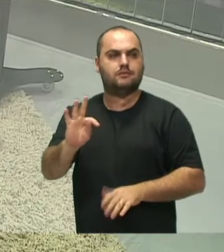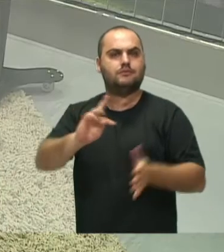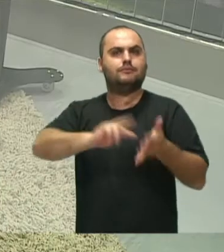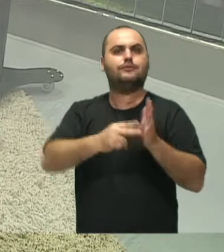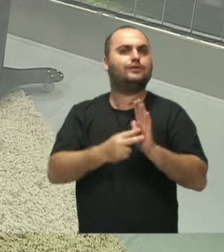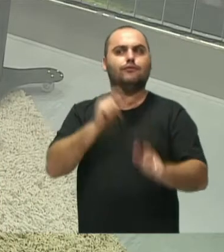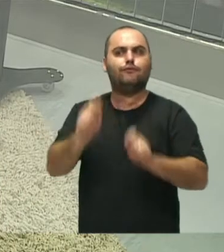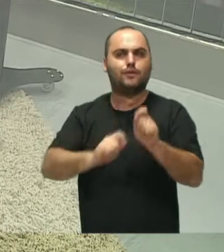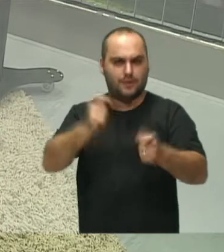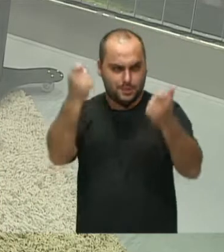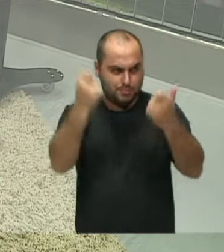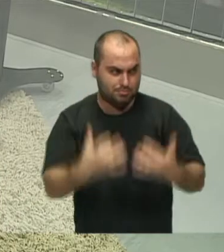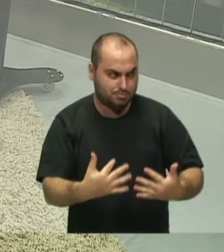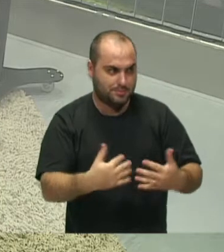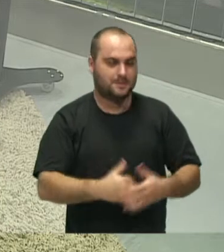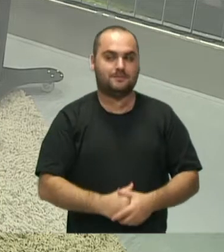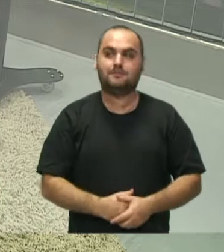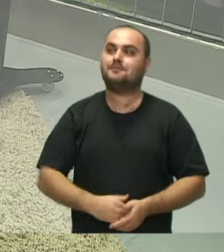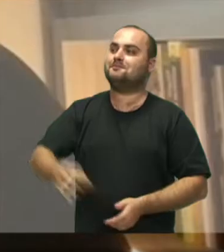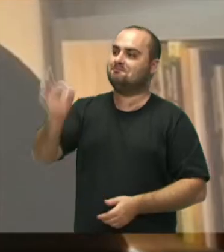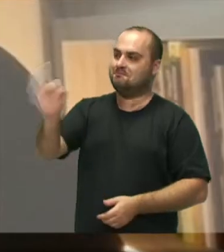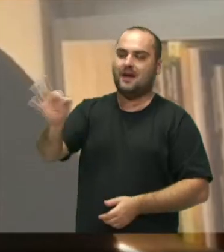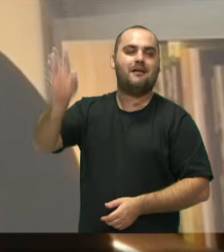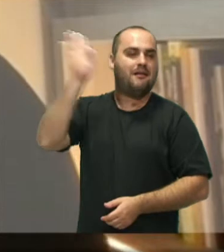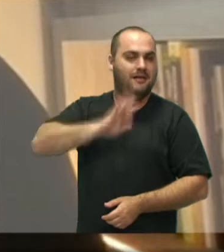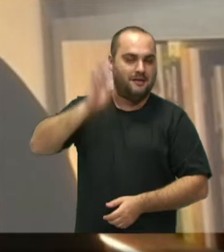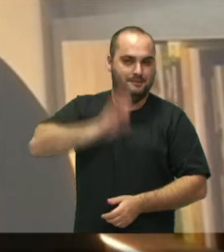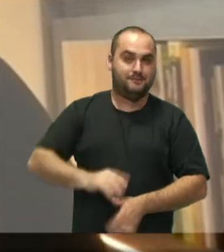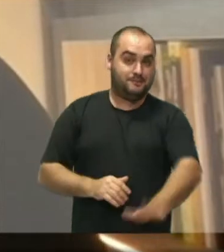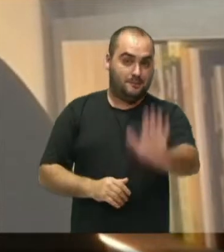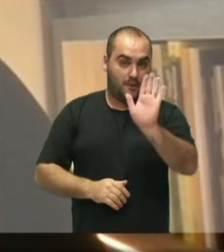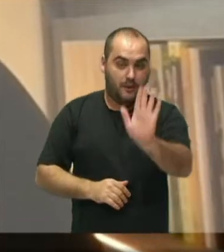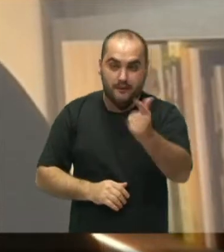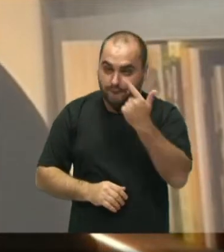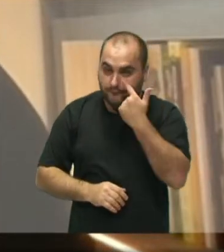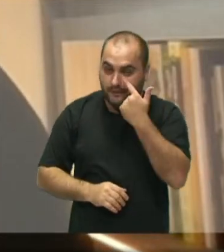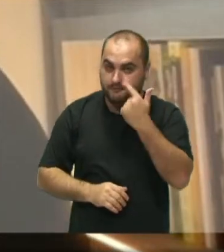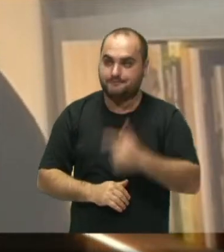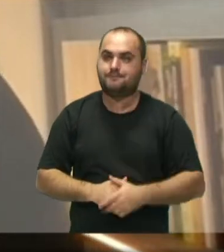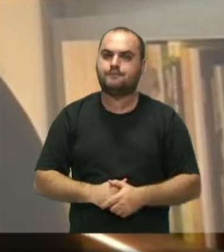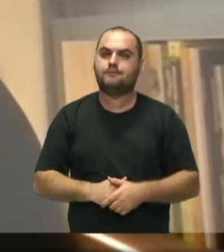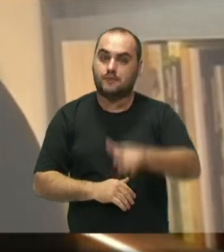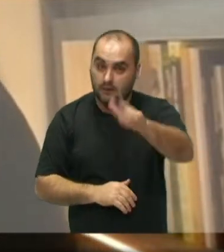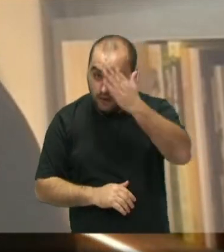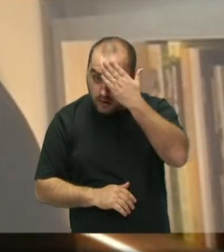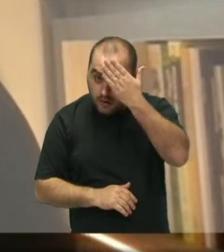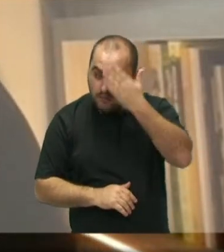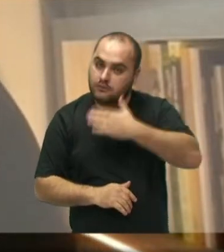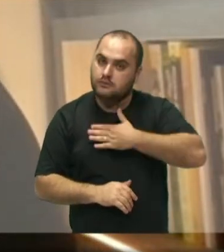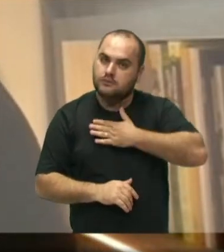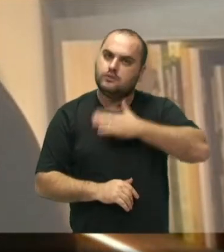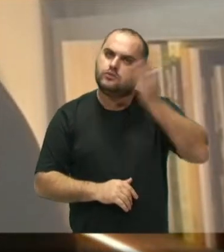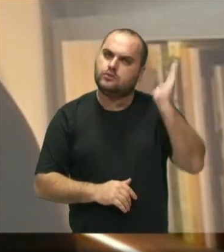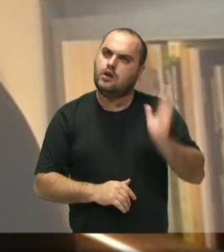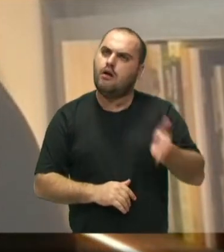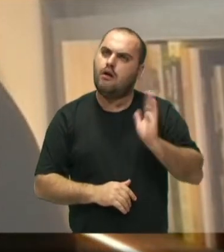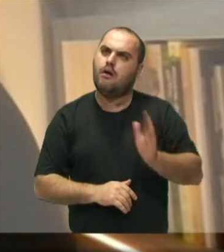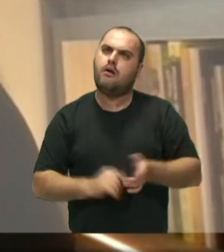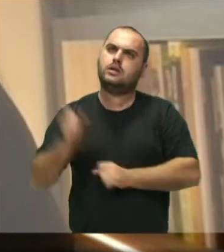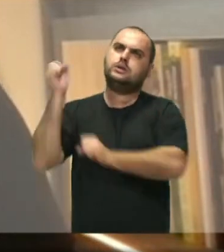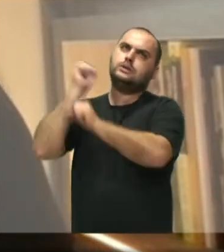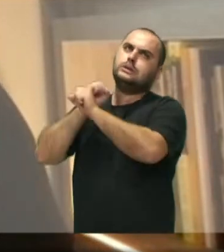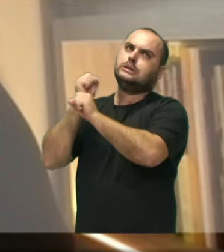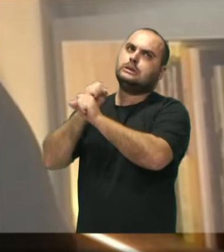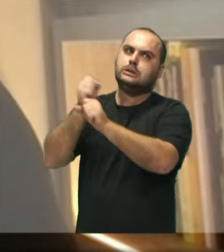surgiu né essa demanda O legal é Margareth Você sabe que eu já há algum tempo venho